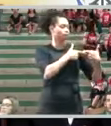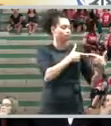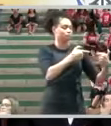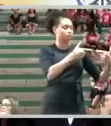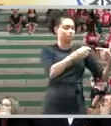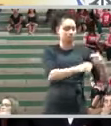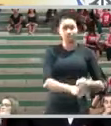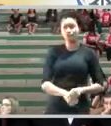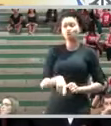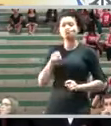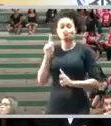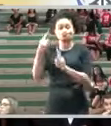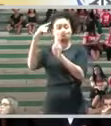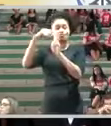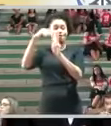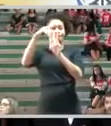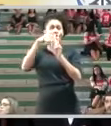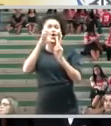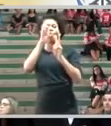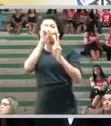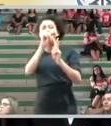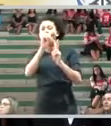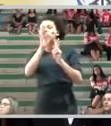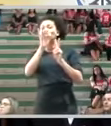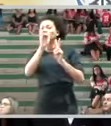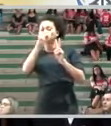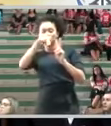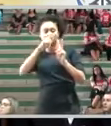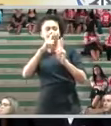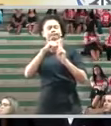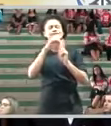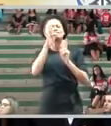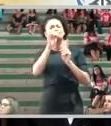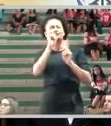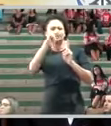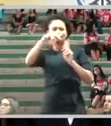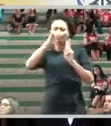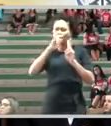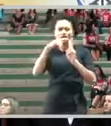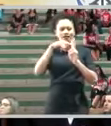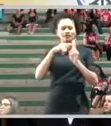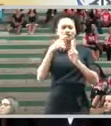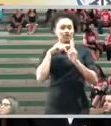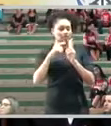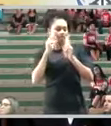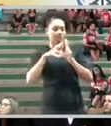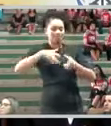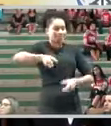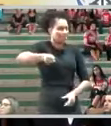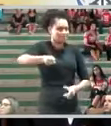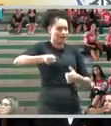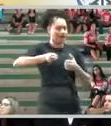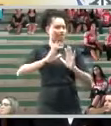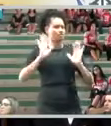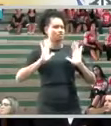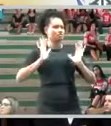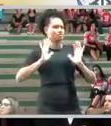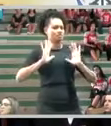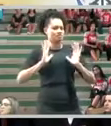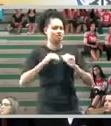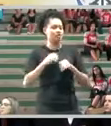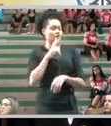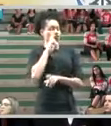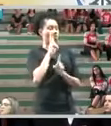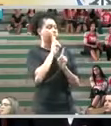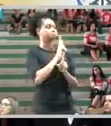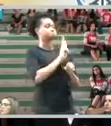Ofni e Fineias não carrega a arca. Veja que a Bíblia diz que eles acompanharam a arca, e a função deles era colocar a